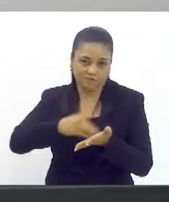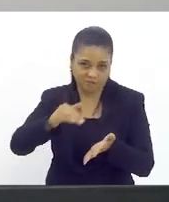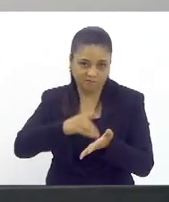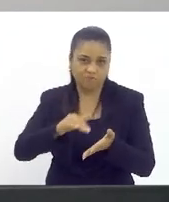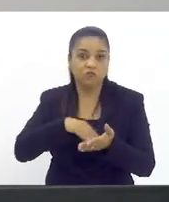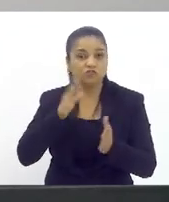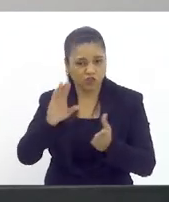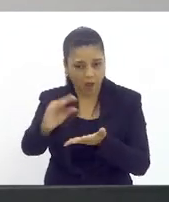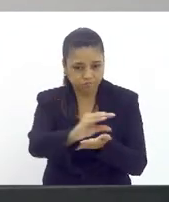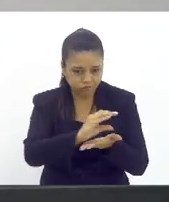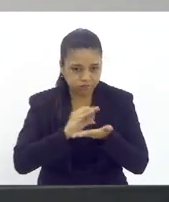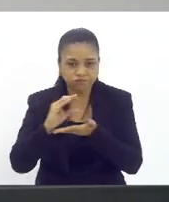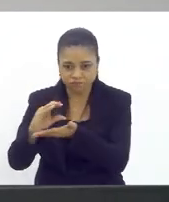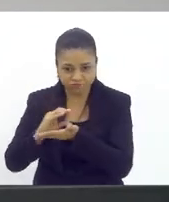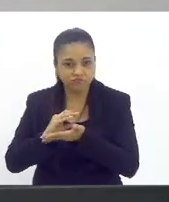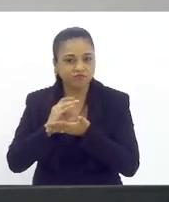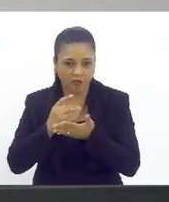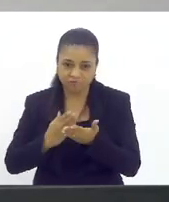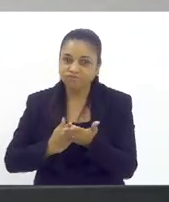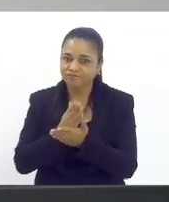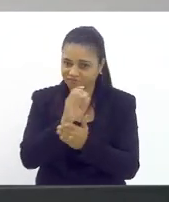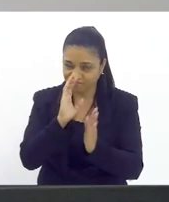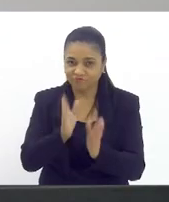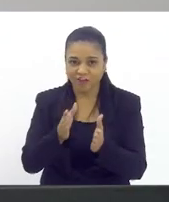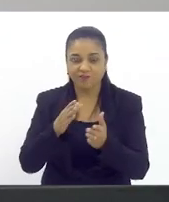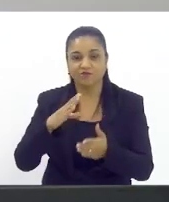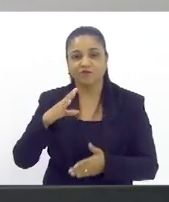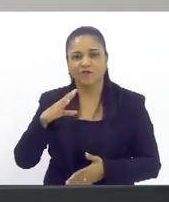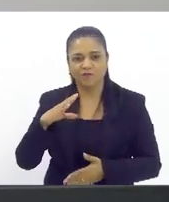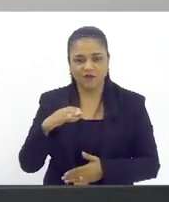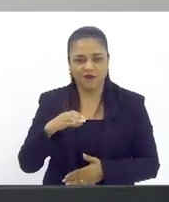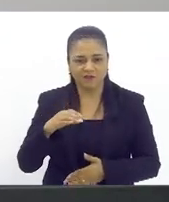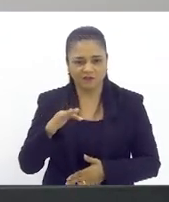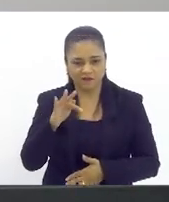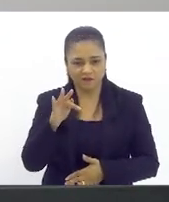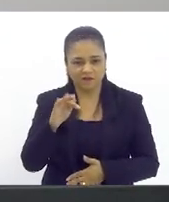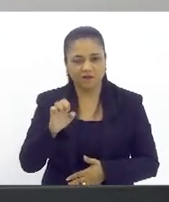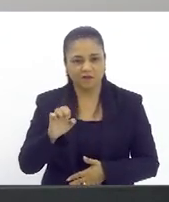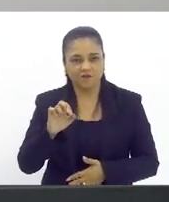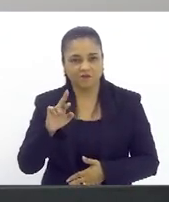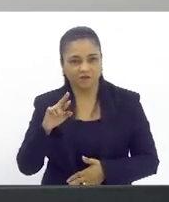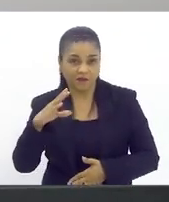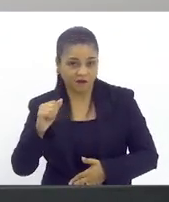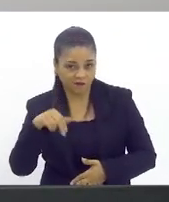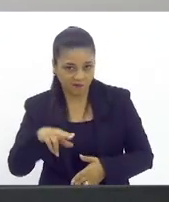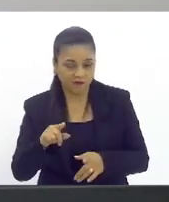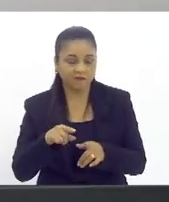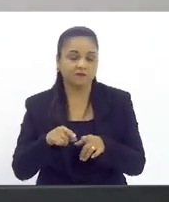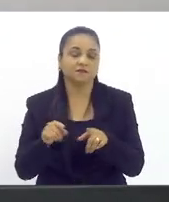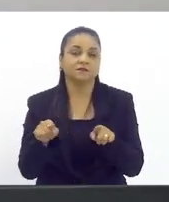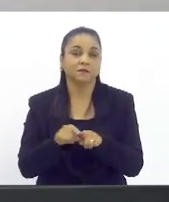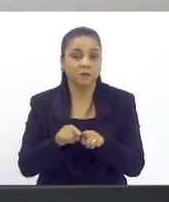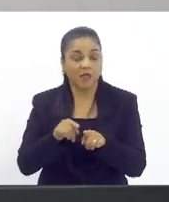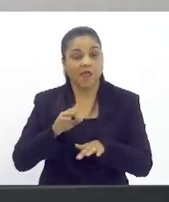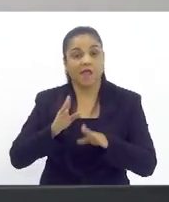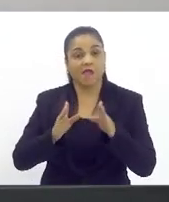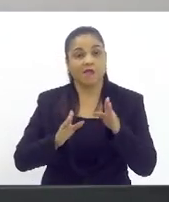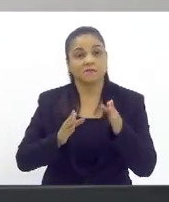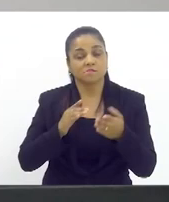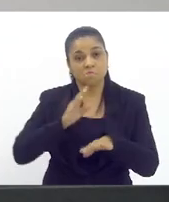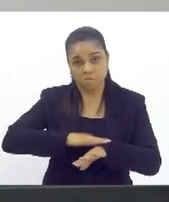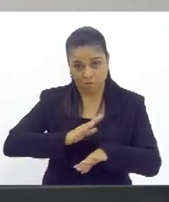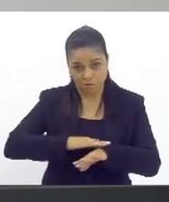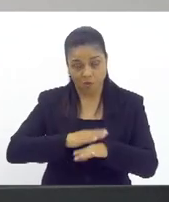aprovados no fecan para assegurar a execução desse plano estadual de restauração ecológica nesse momento a nossa equipe